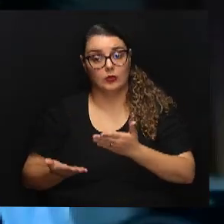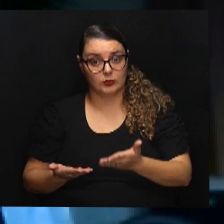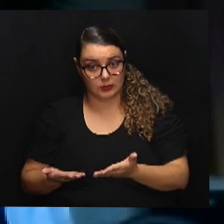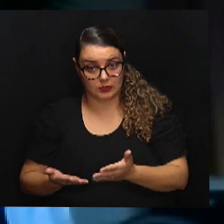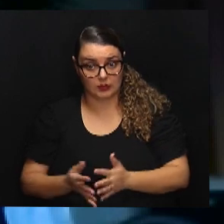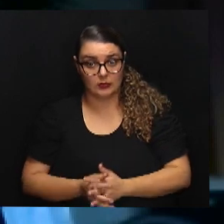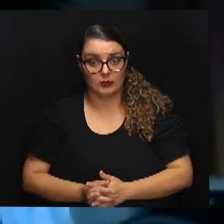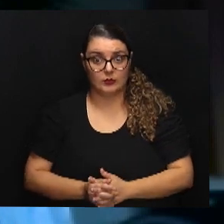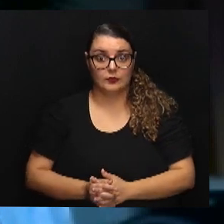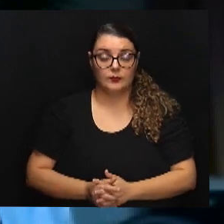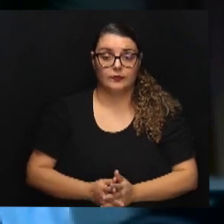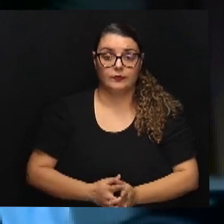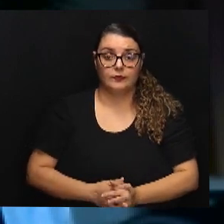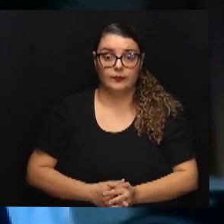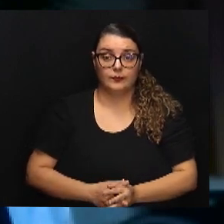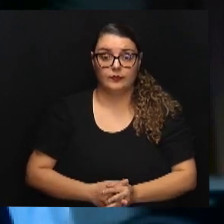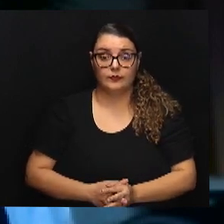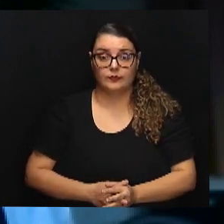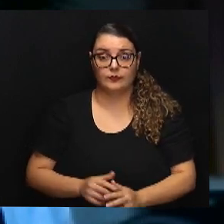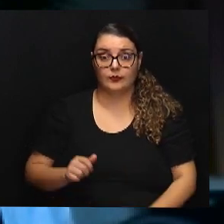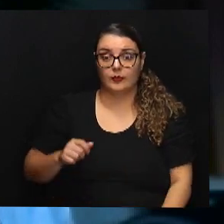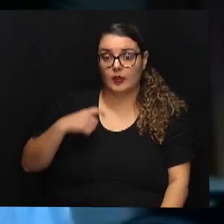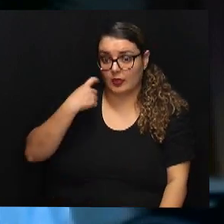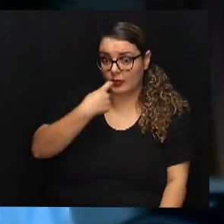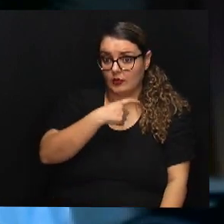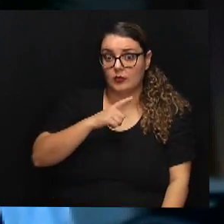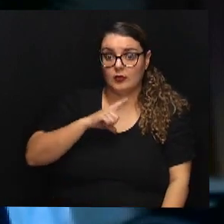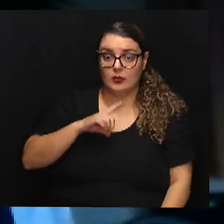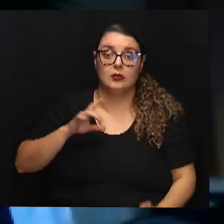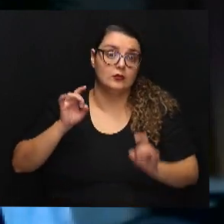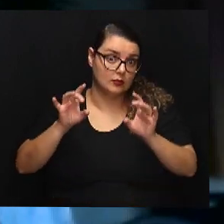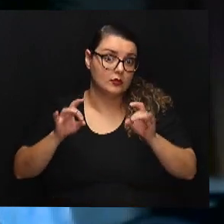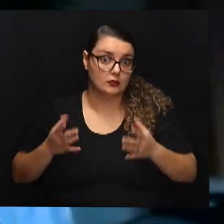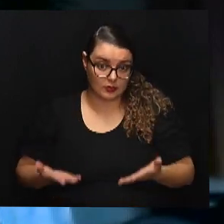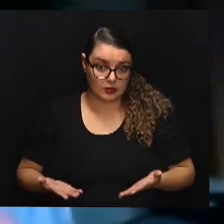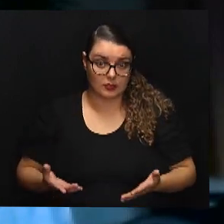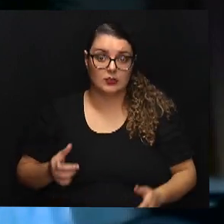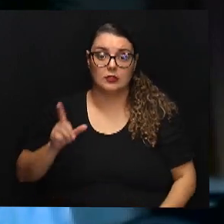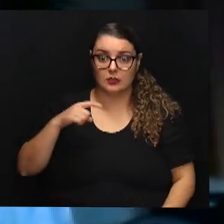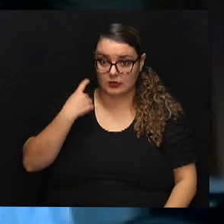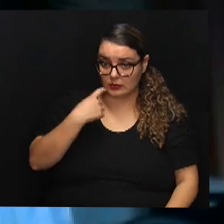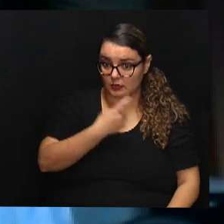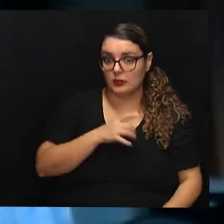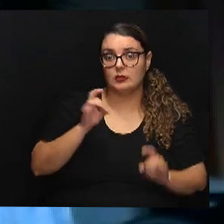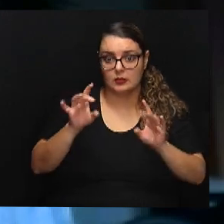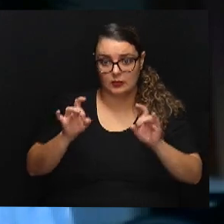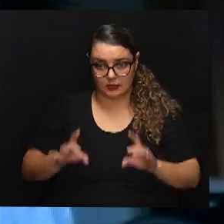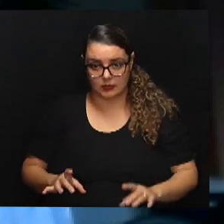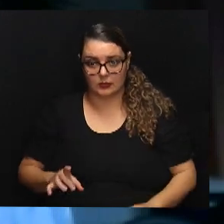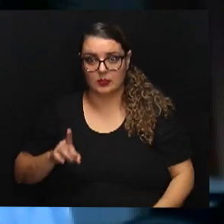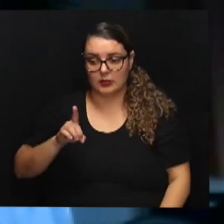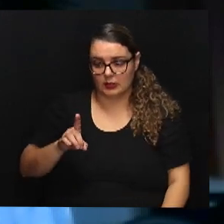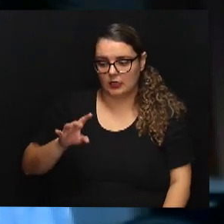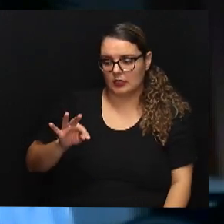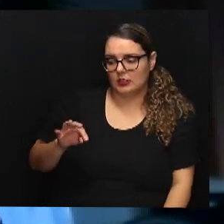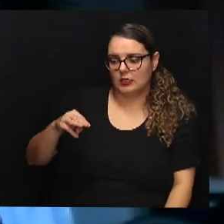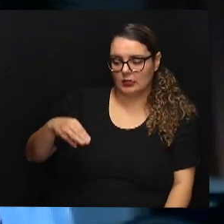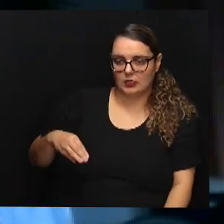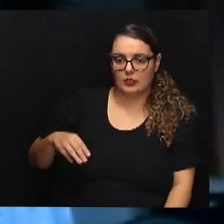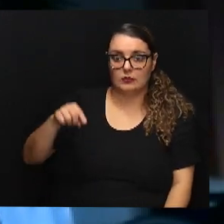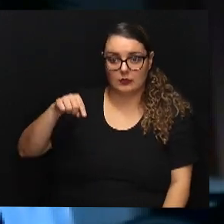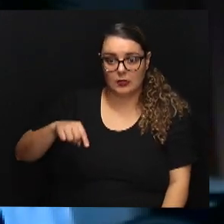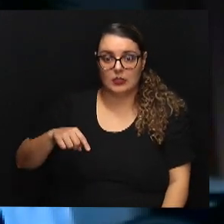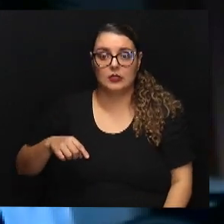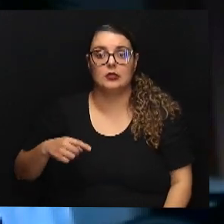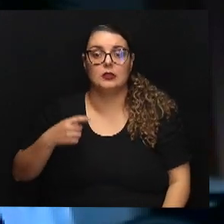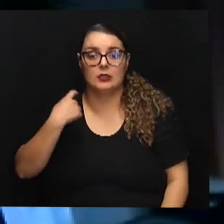Ideal. O tratamento, mesmo a odontologia tem a especialidade, né? Então, é o dentista especialista em